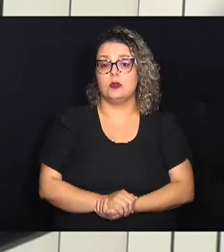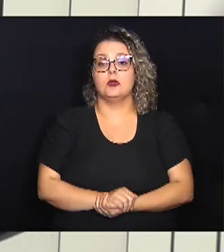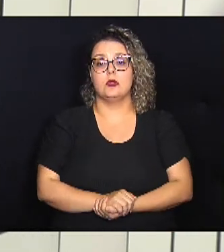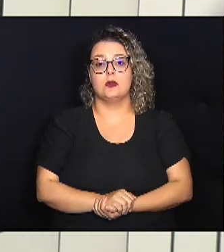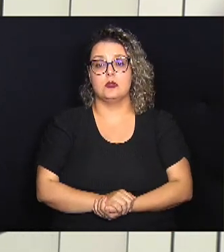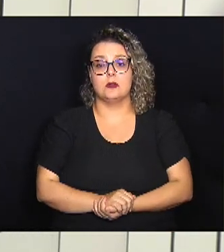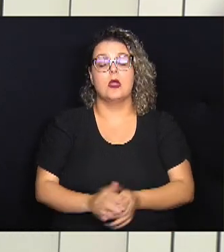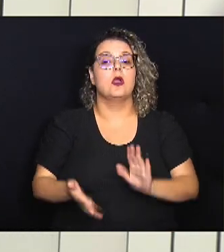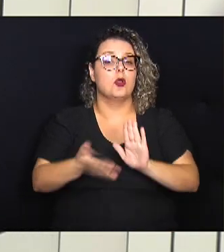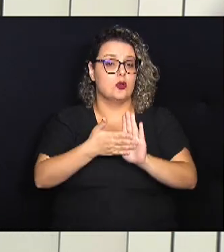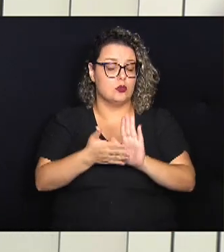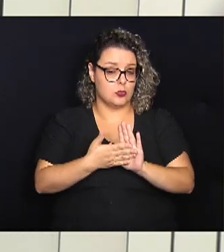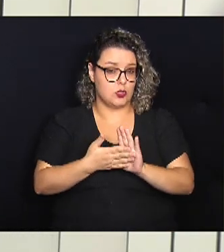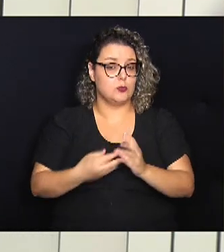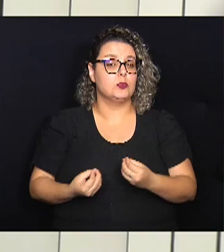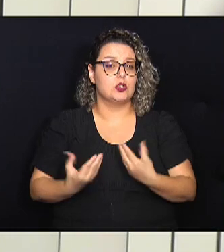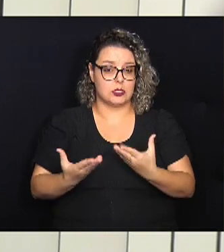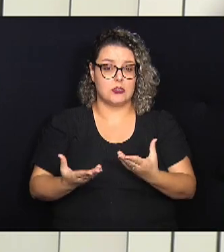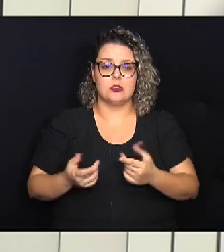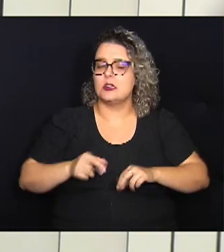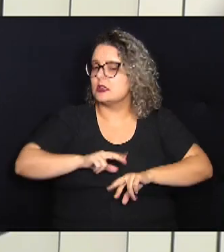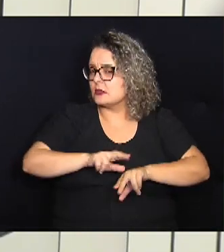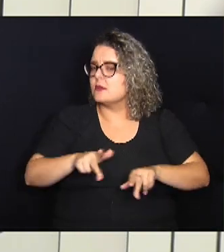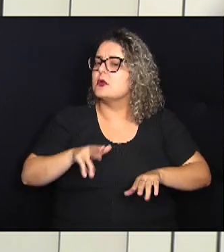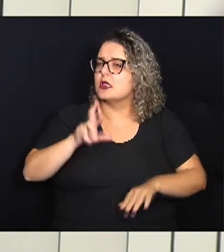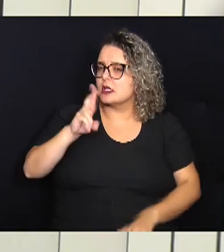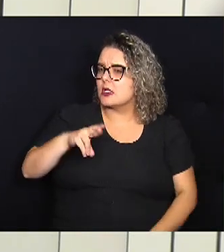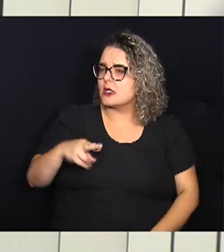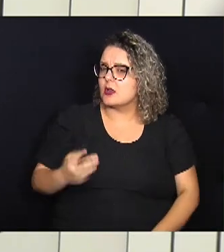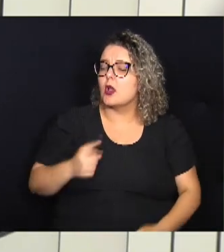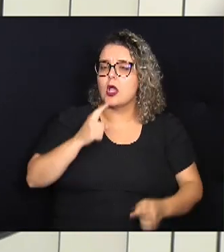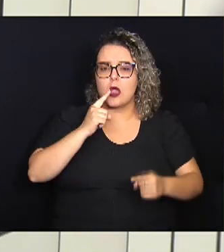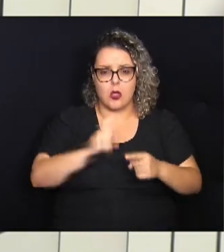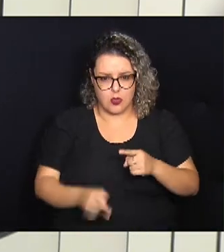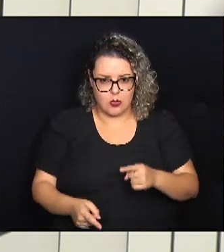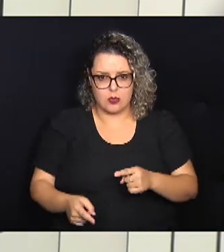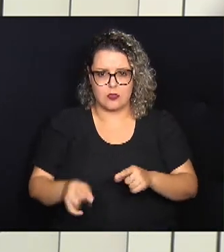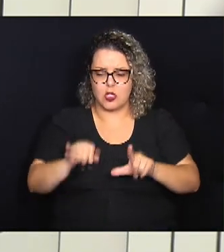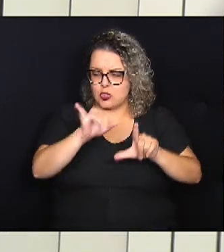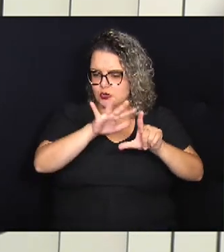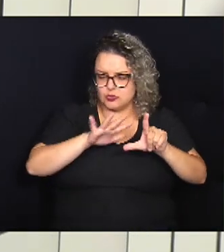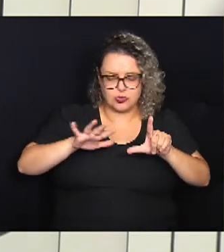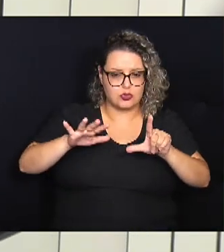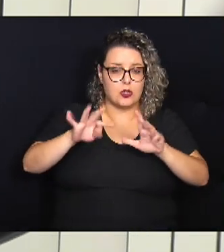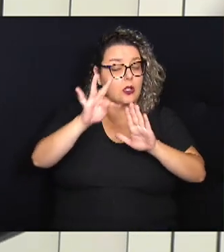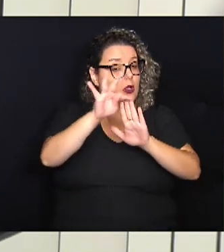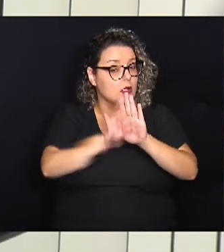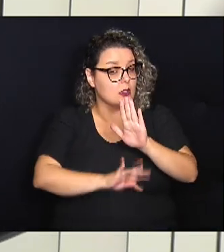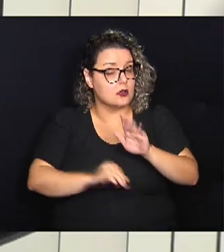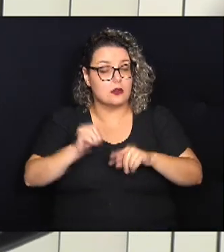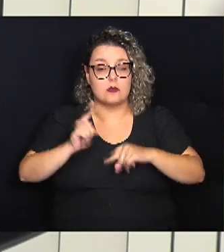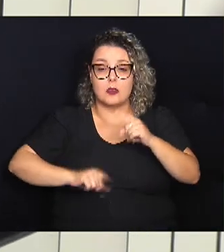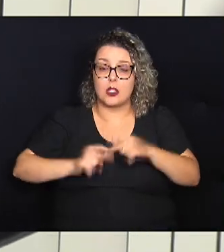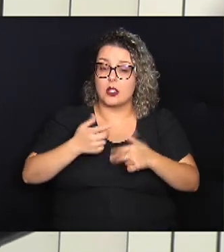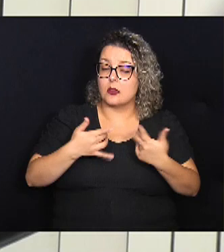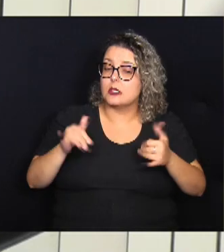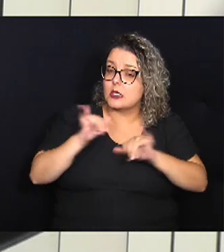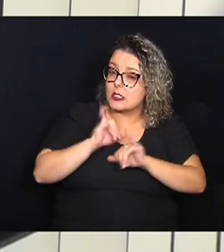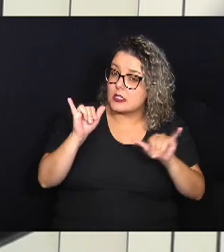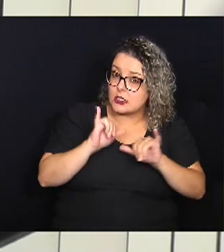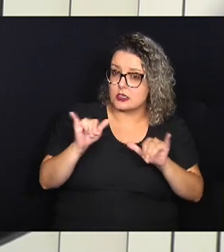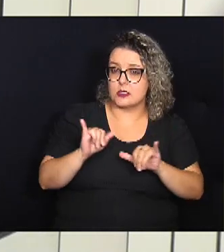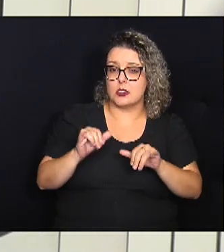A proposta estabelece, entre outras medidas, a proibição de imagens, textos, materiais de divulgação